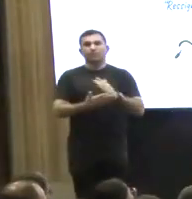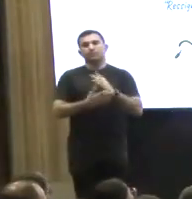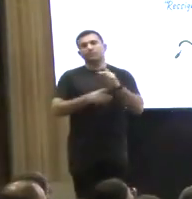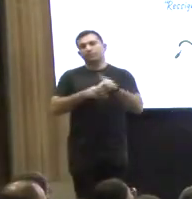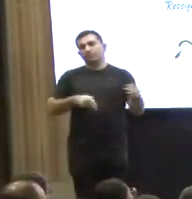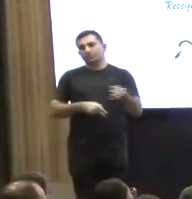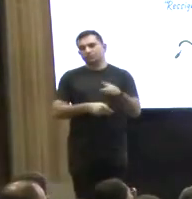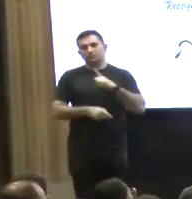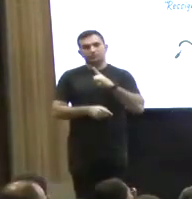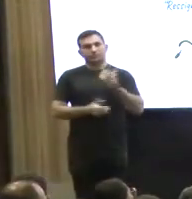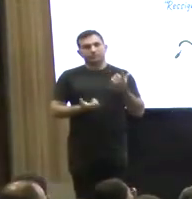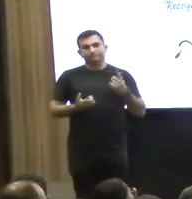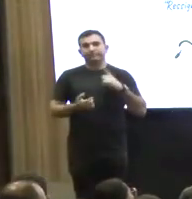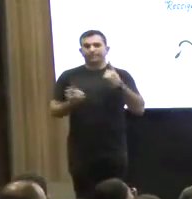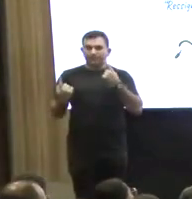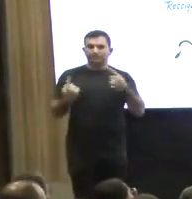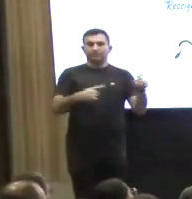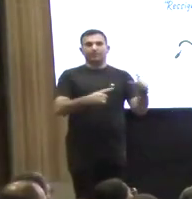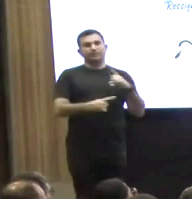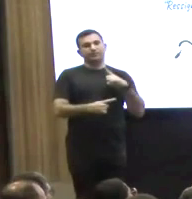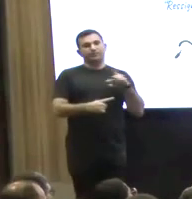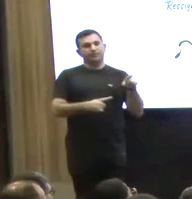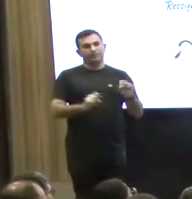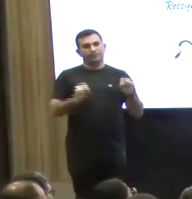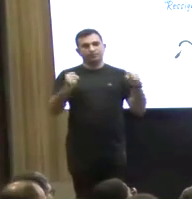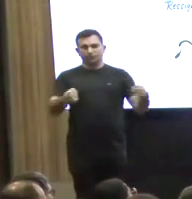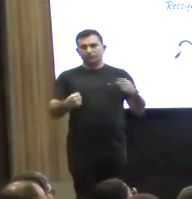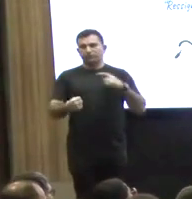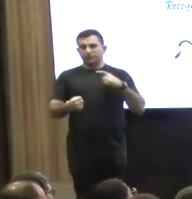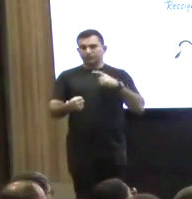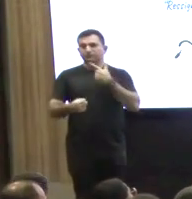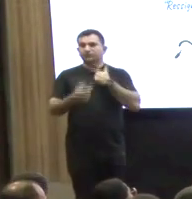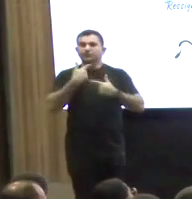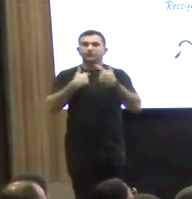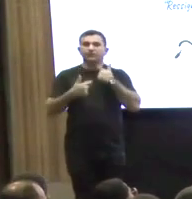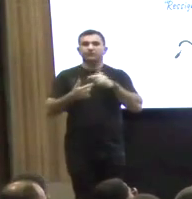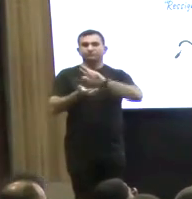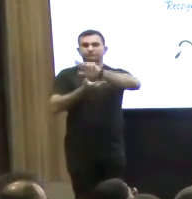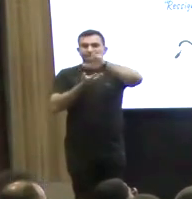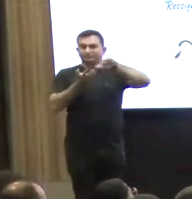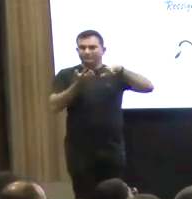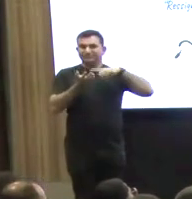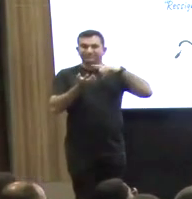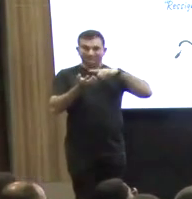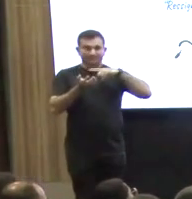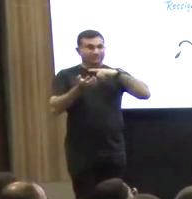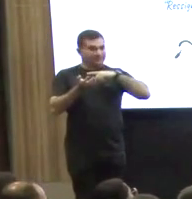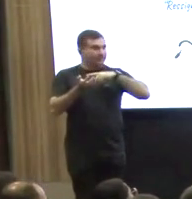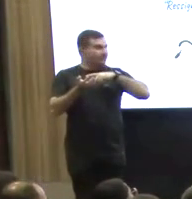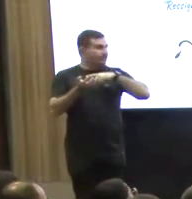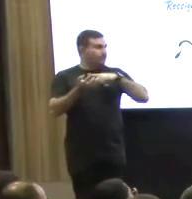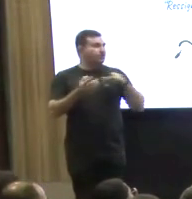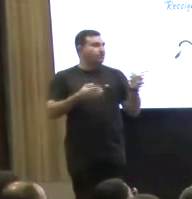servidores necessariamente comprometidos com a espécie de doutrinação dos estudantes. Não vou me deter sobre isso, porque Rogério certamente vai falar.